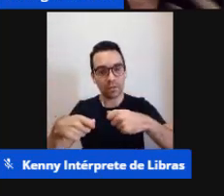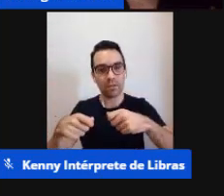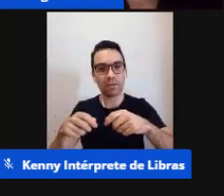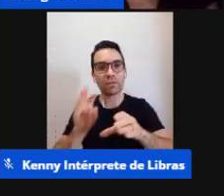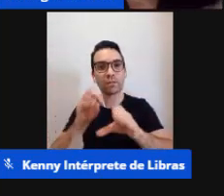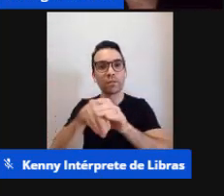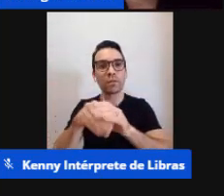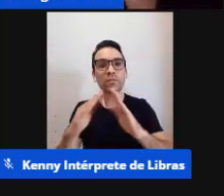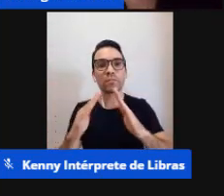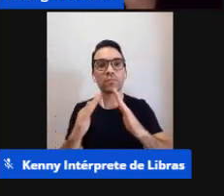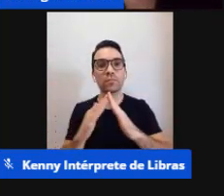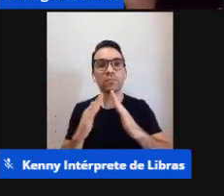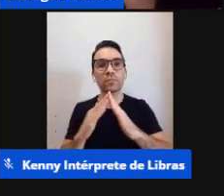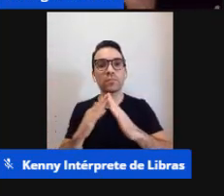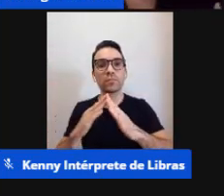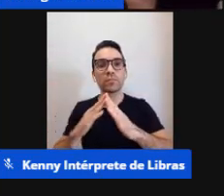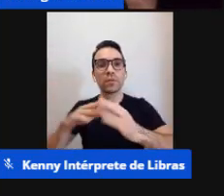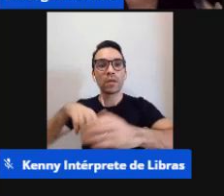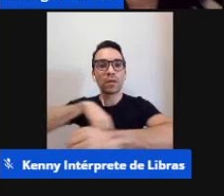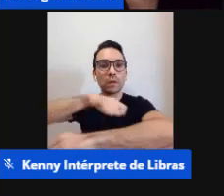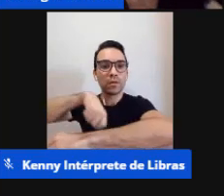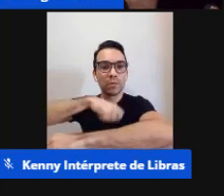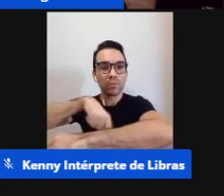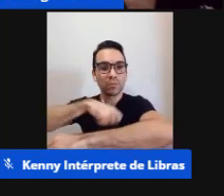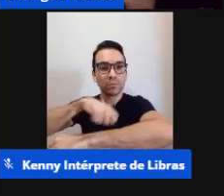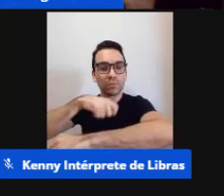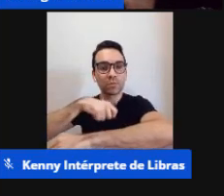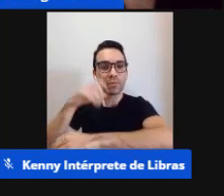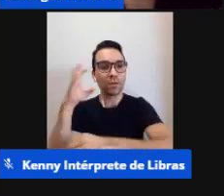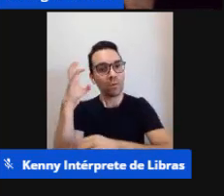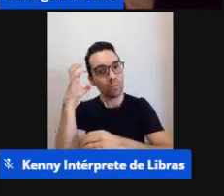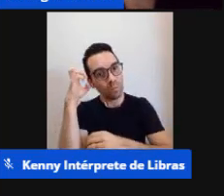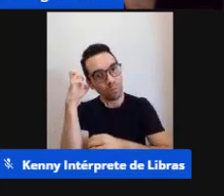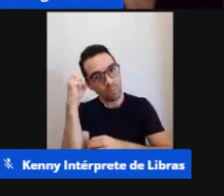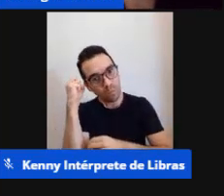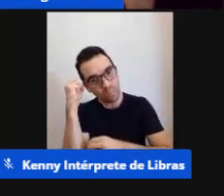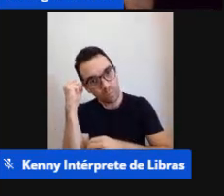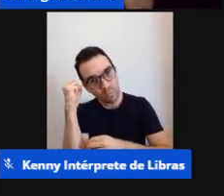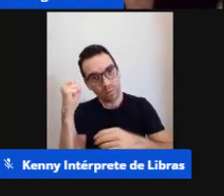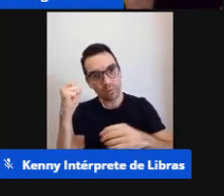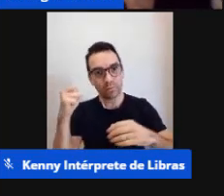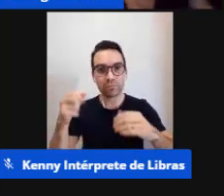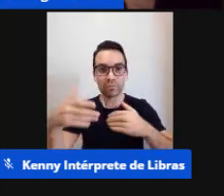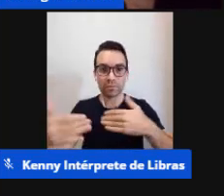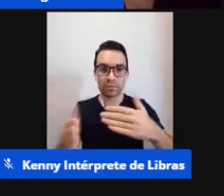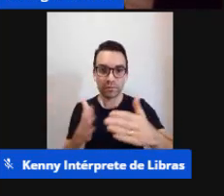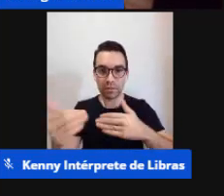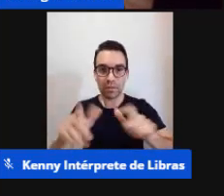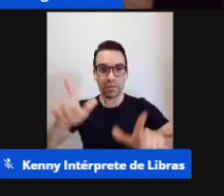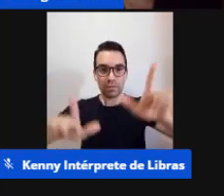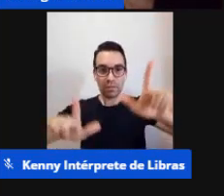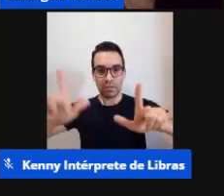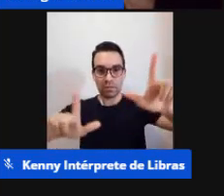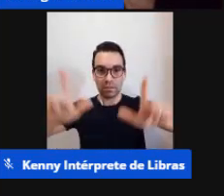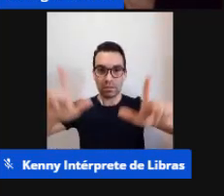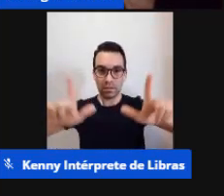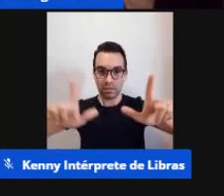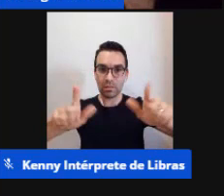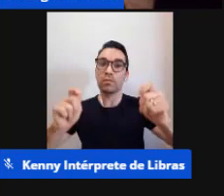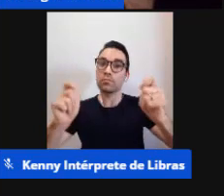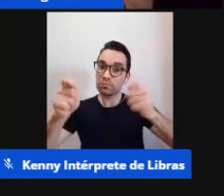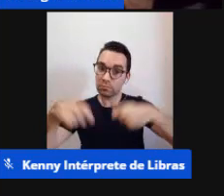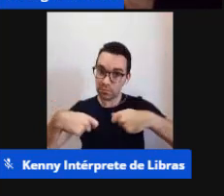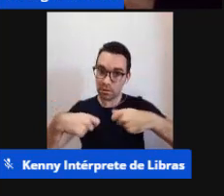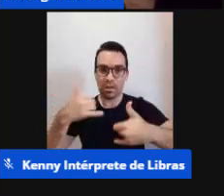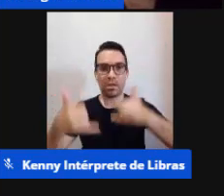vai pensar em montar as aulas. Porque tudo isso hoje faz parte desse momento que nós estamos vivendo,